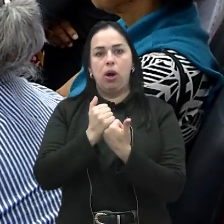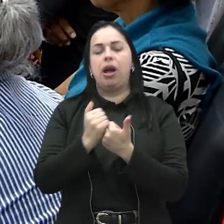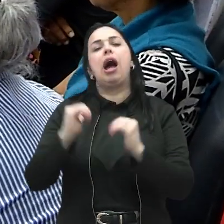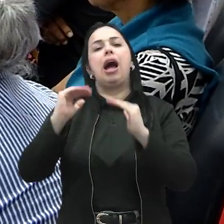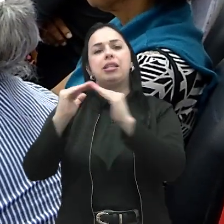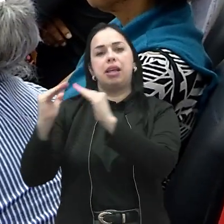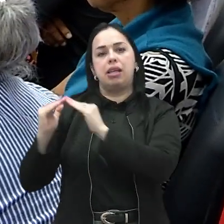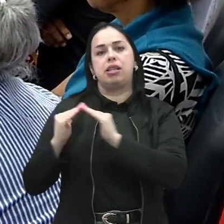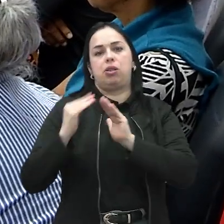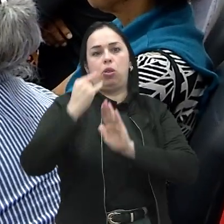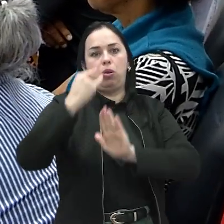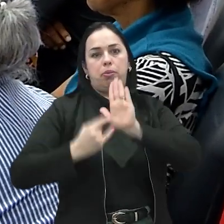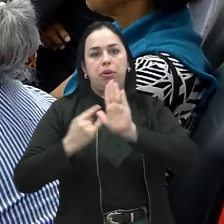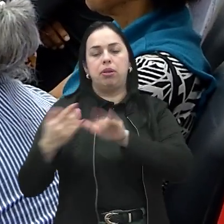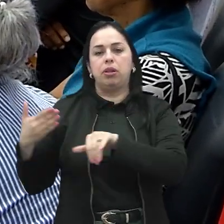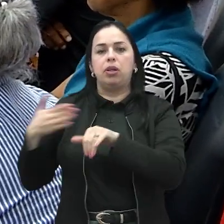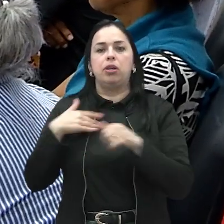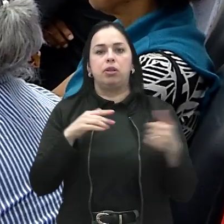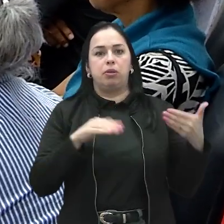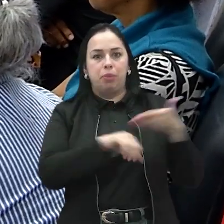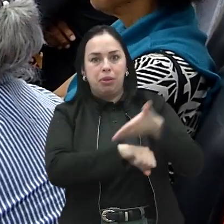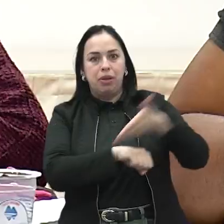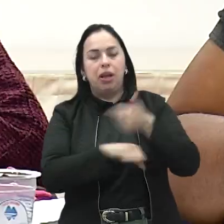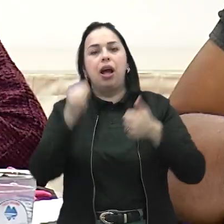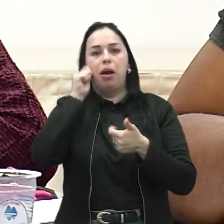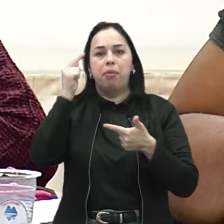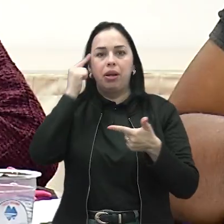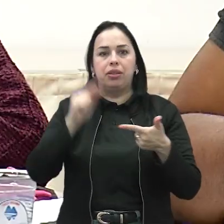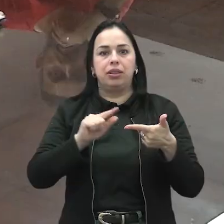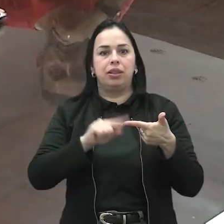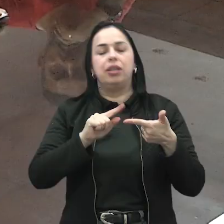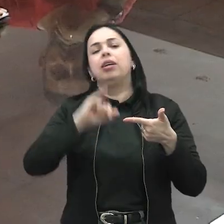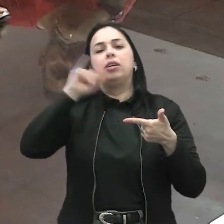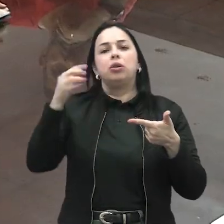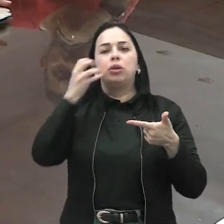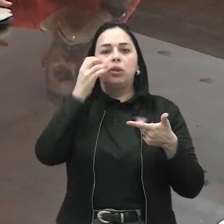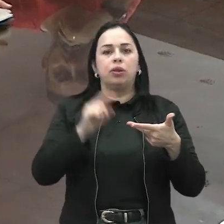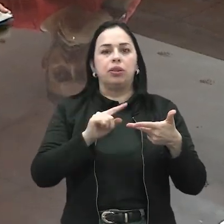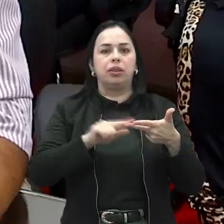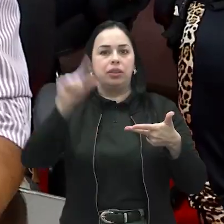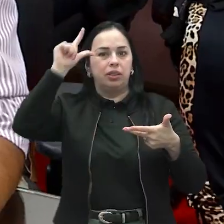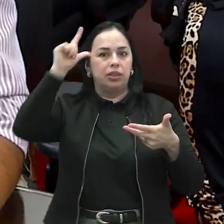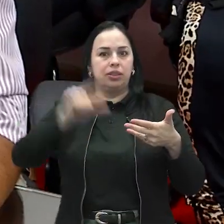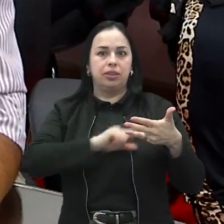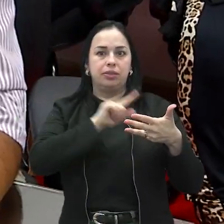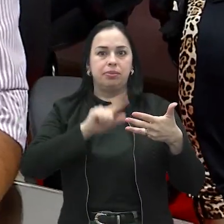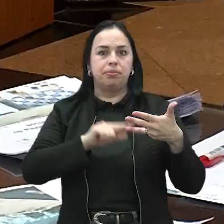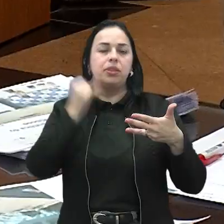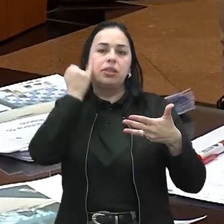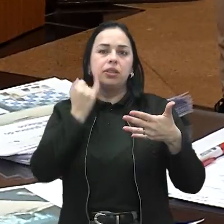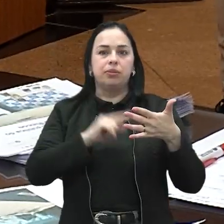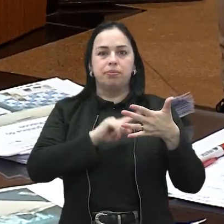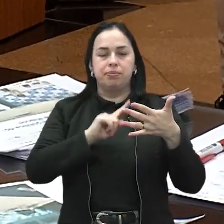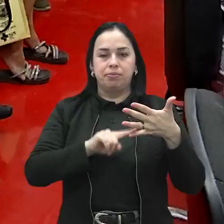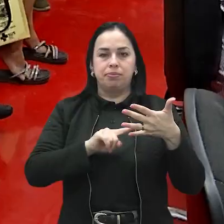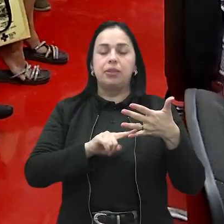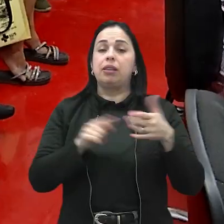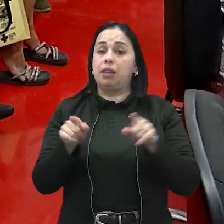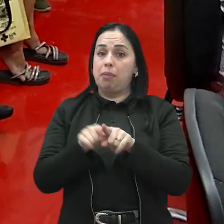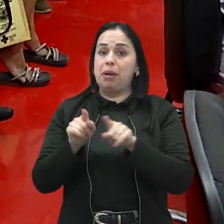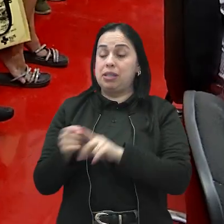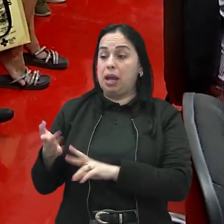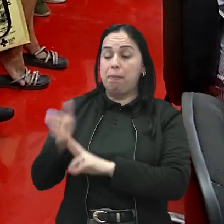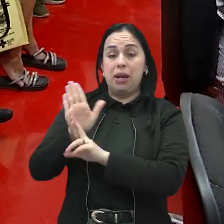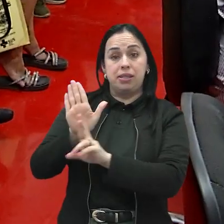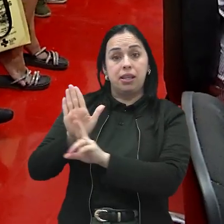Regularização Fundiária contou com a presença dos vereadores Amélia Naomi, Juliana Fraga, Lino Bispo, Zé Luiz, além